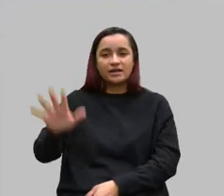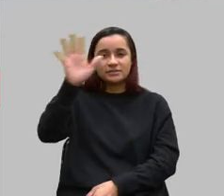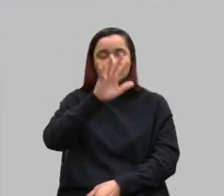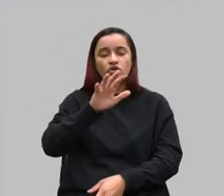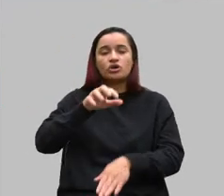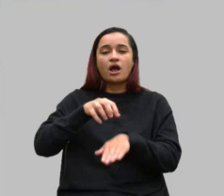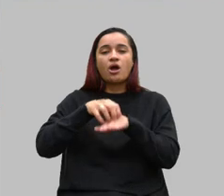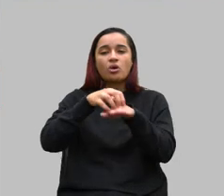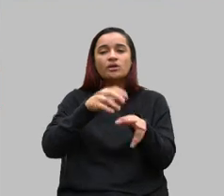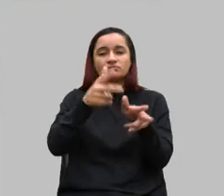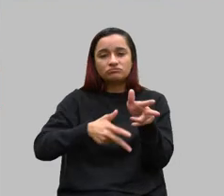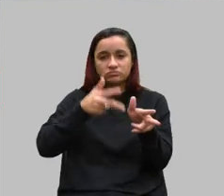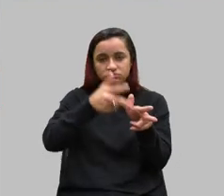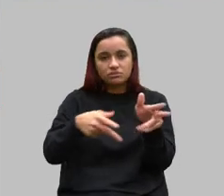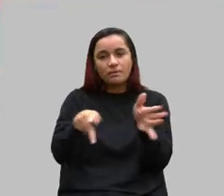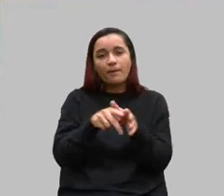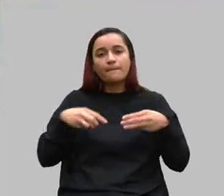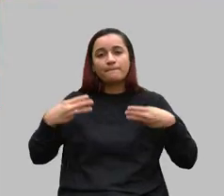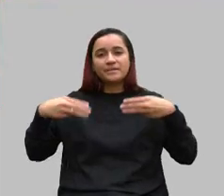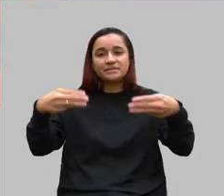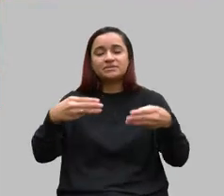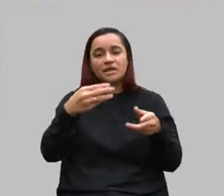Ministério dos transportes